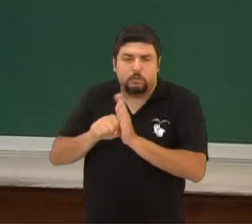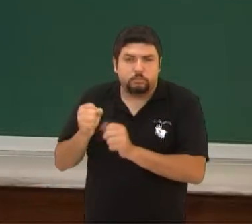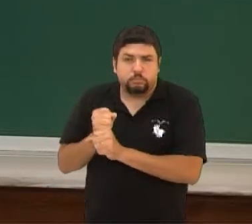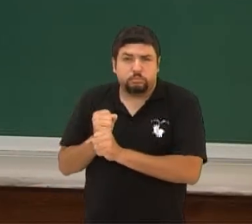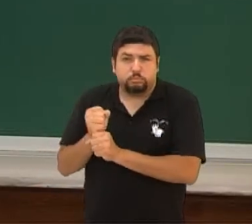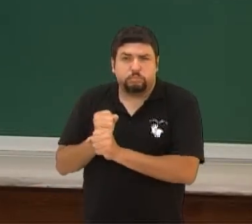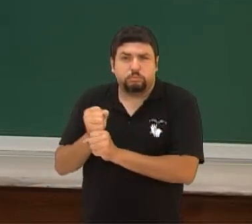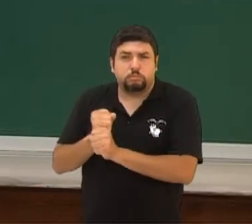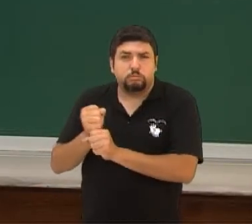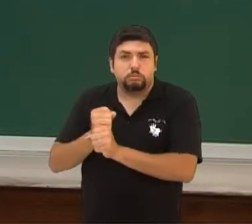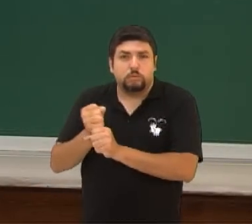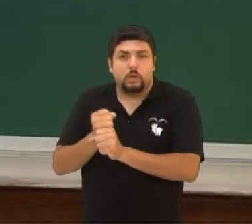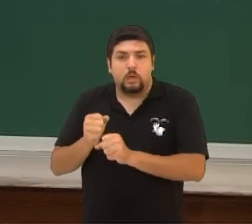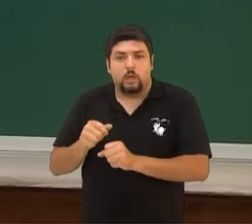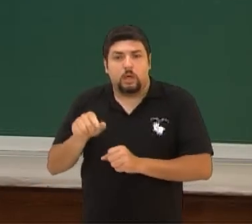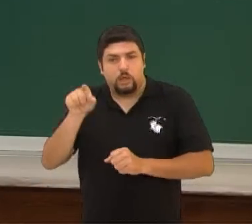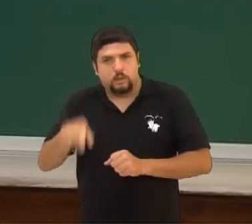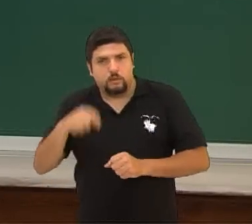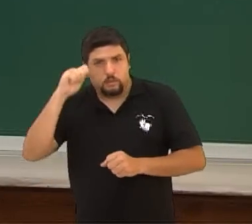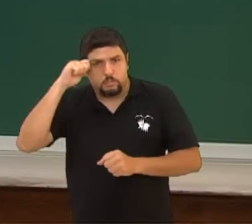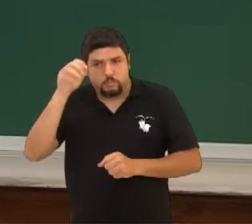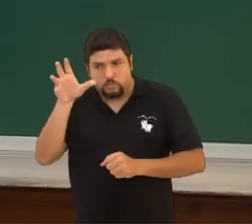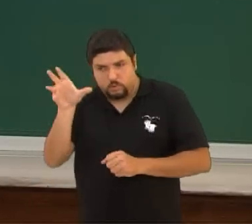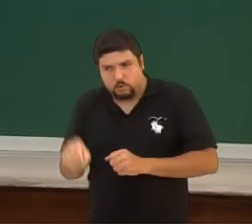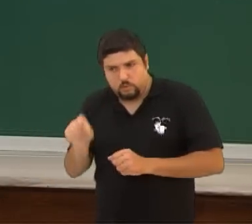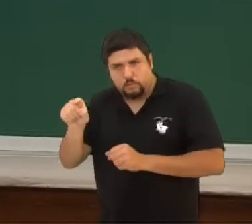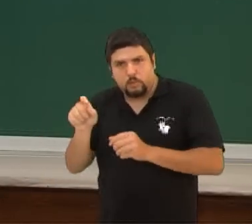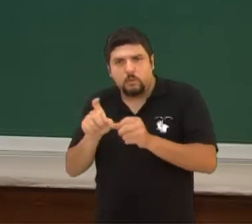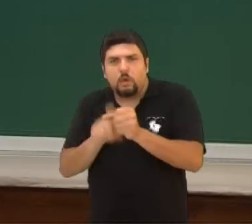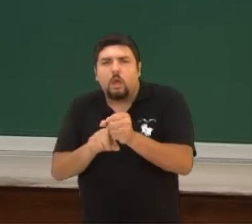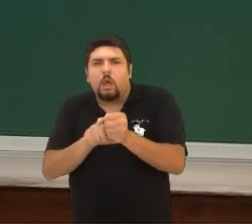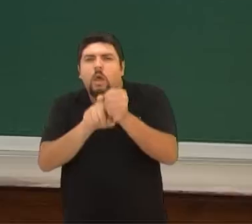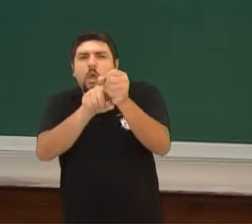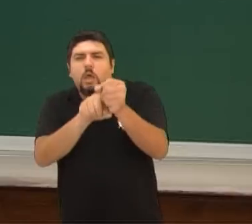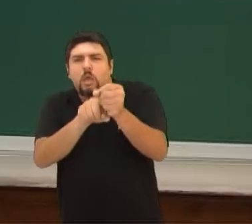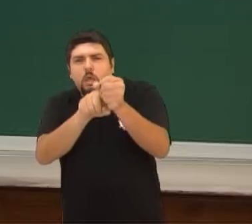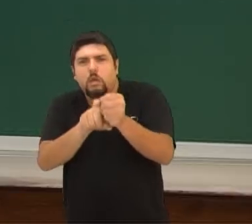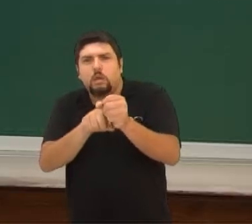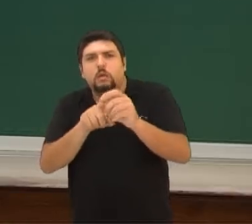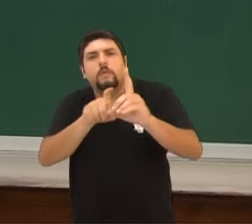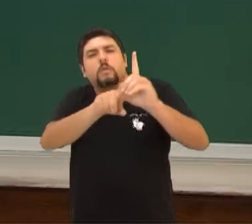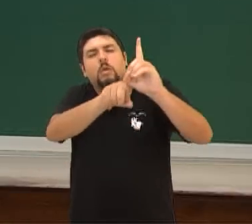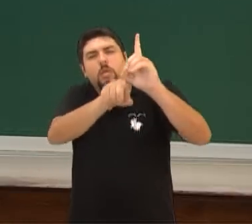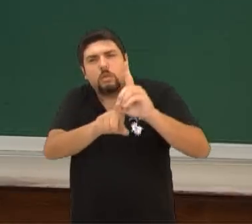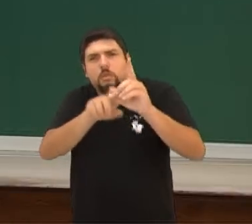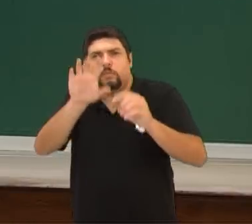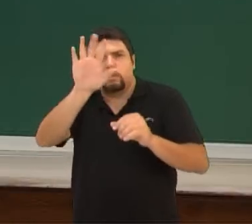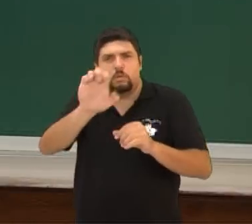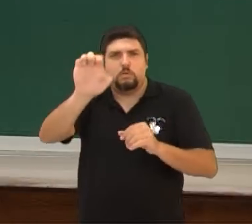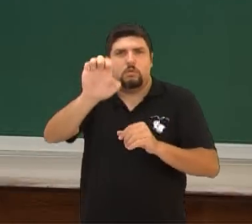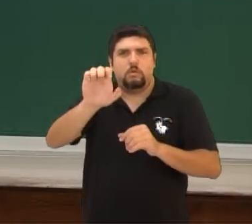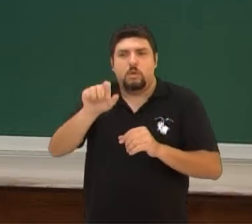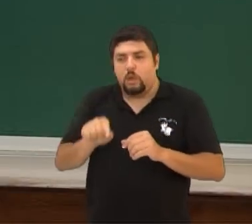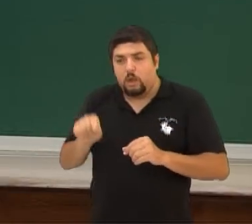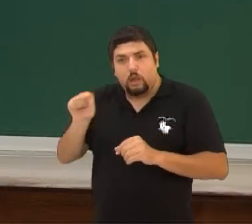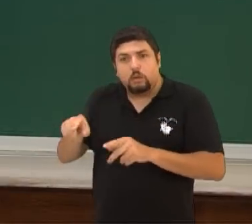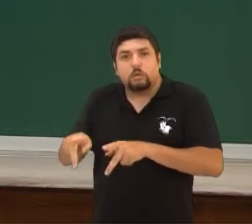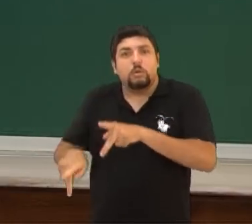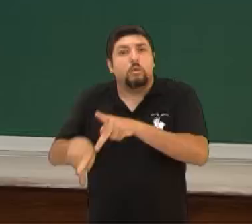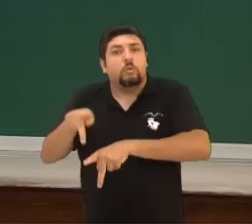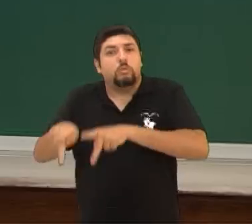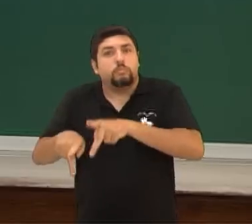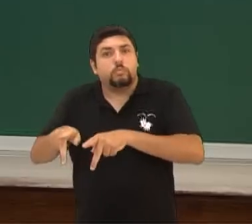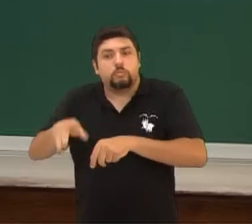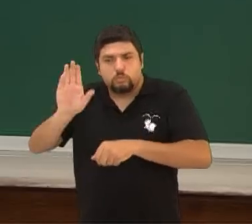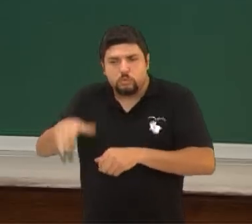dependência da política europeia, né, a população não teve um desenvolvimento satisfatório para estar preparado para a mudança.